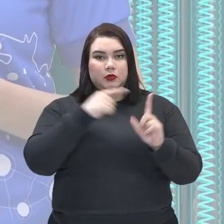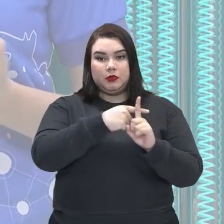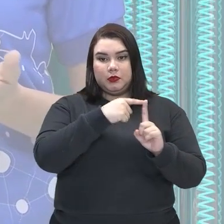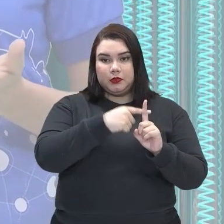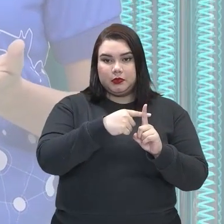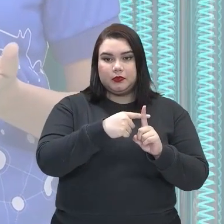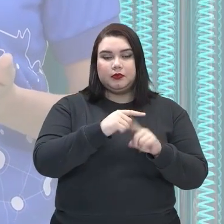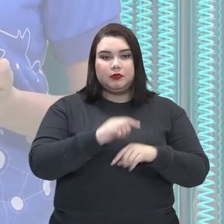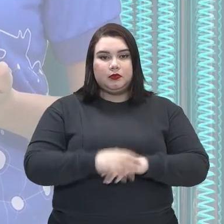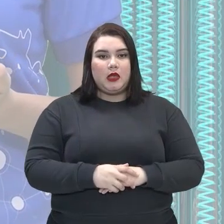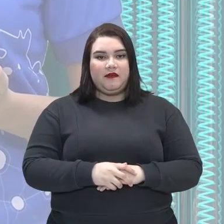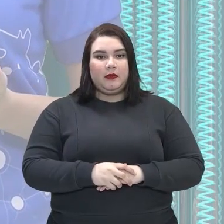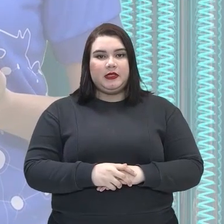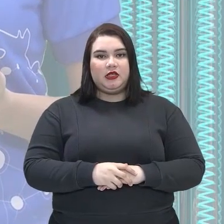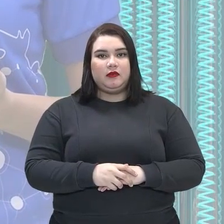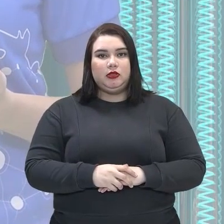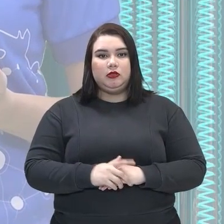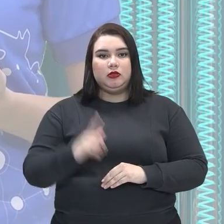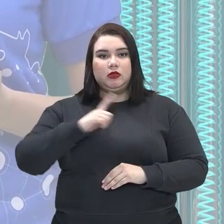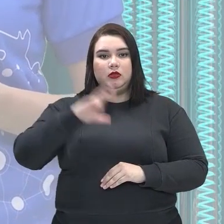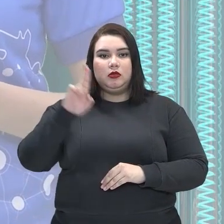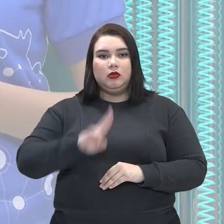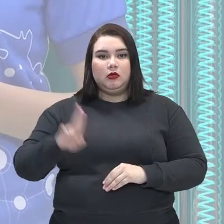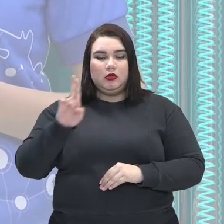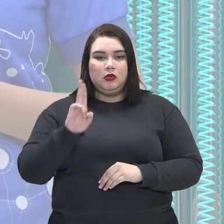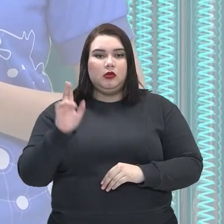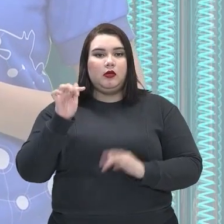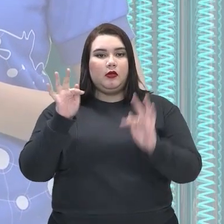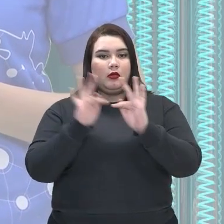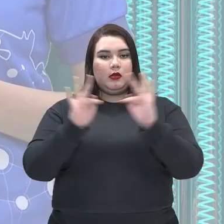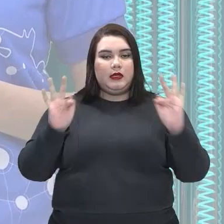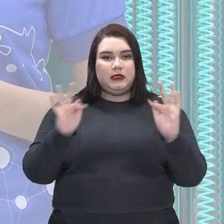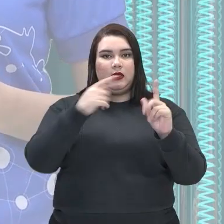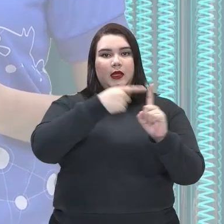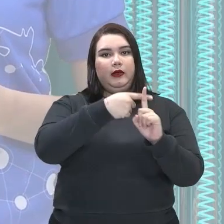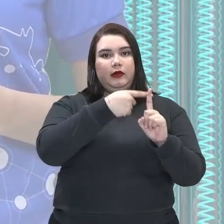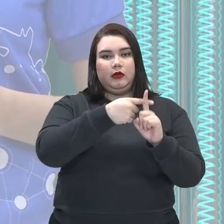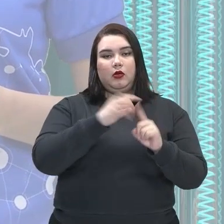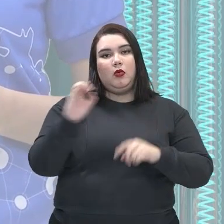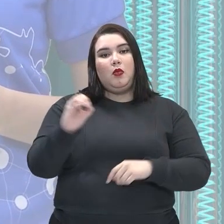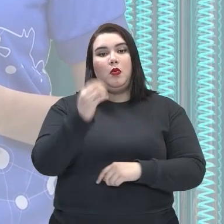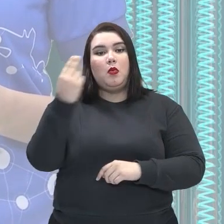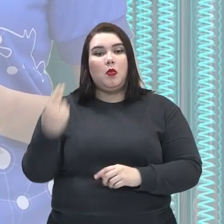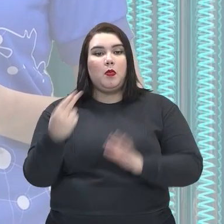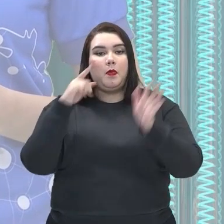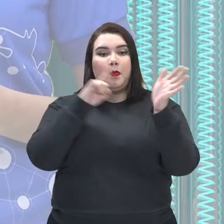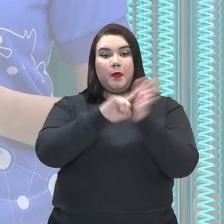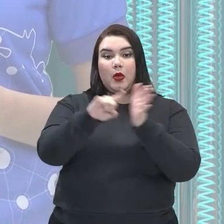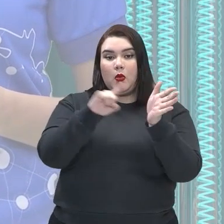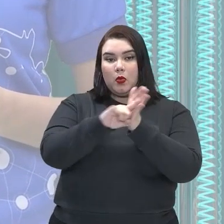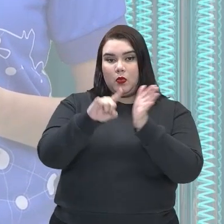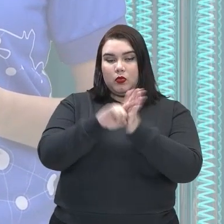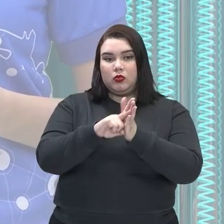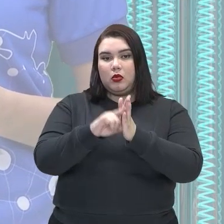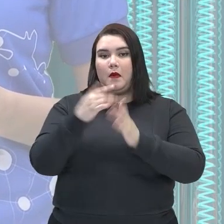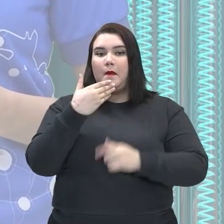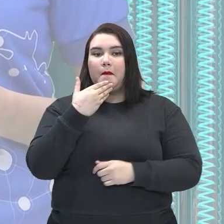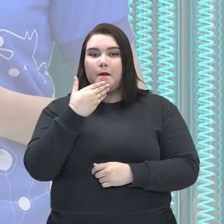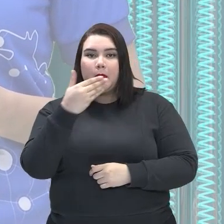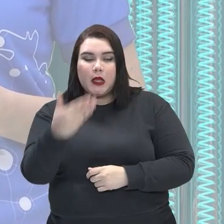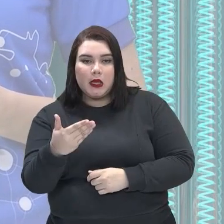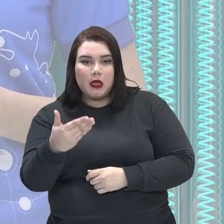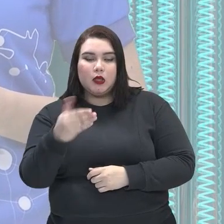afirmativas. Afirmativas ou para fazer perguntas, oferecendo ou solicitando algo de